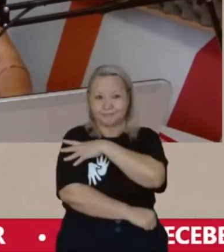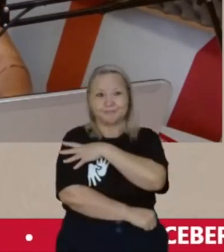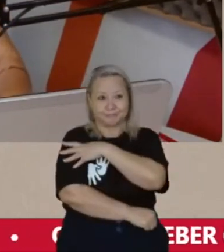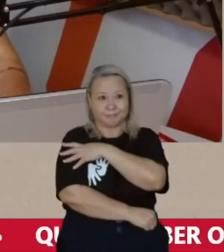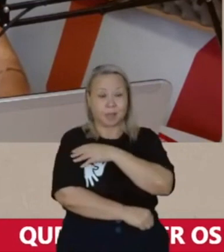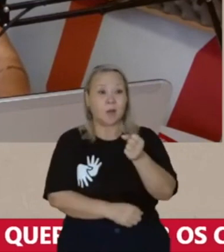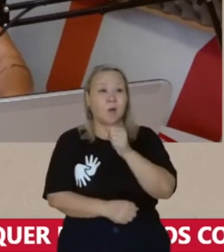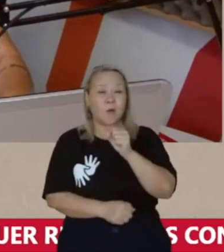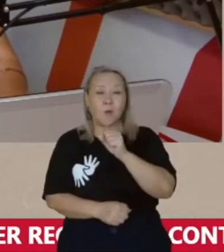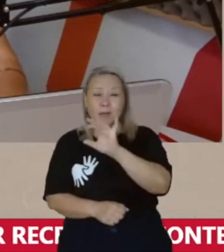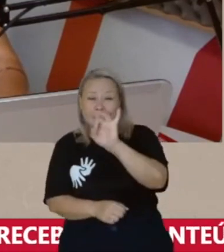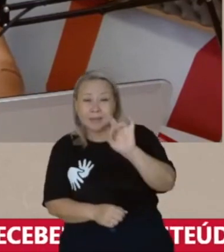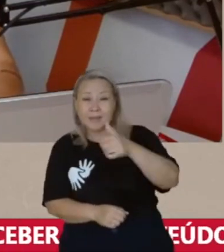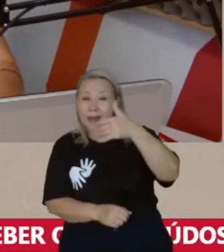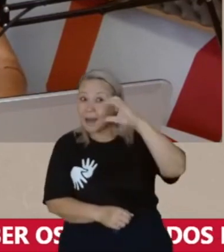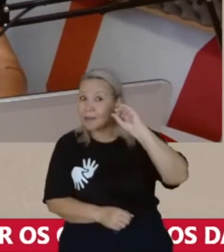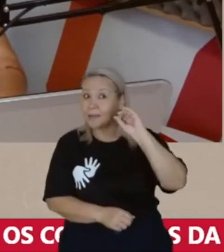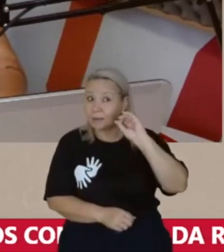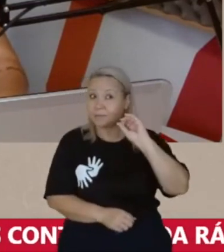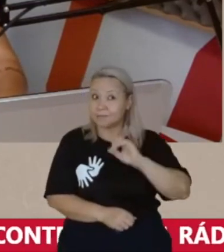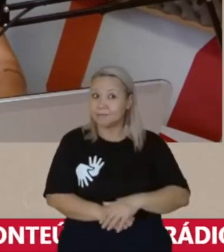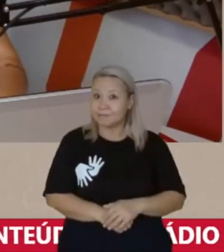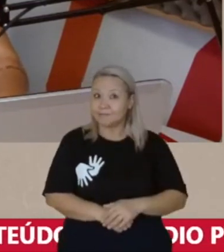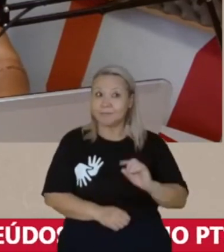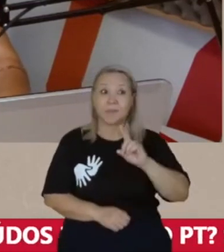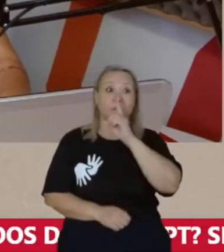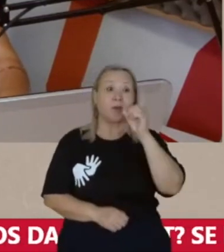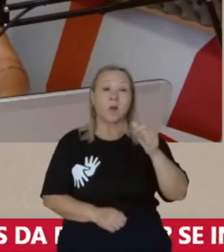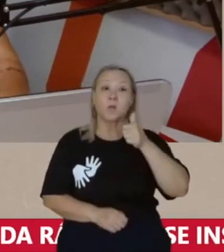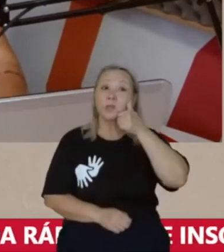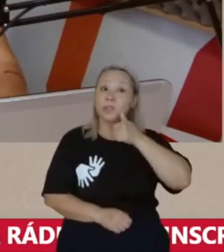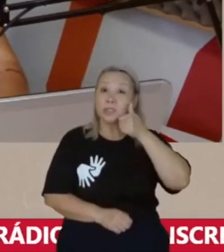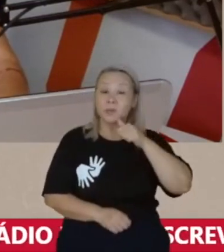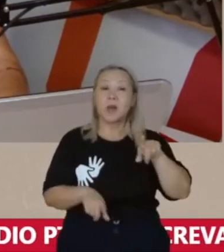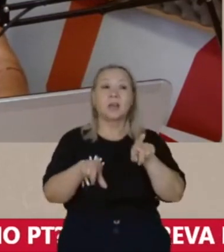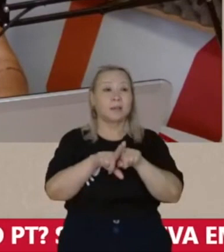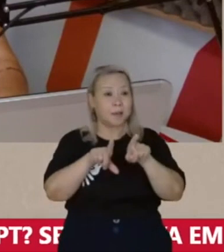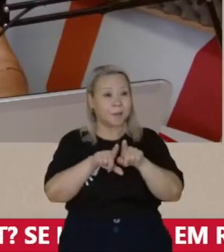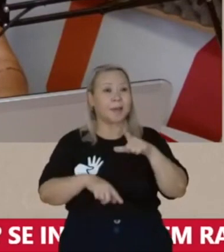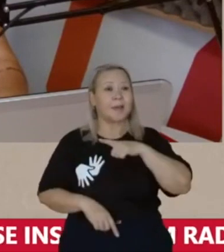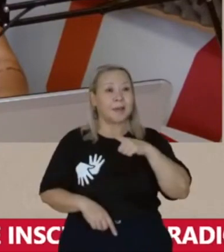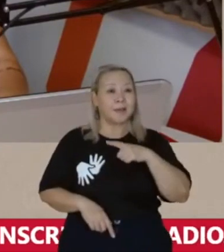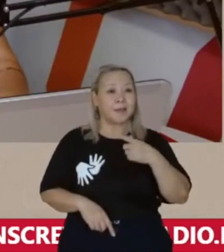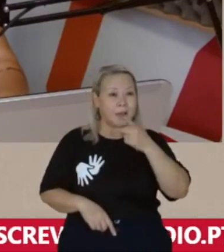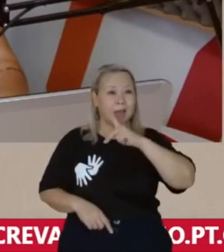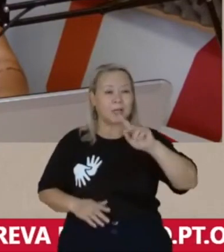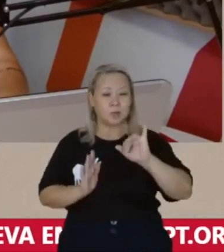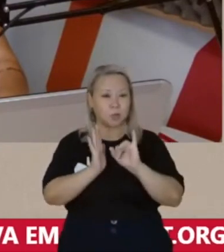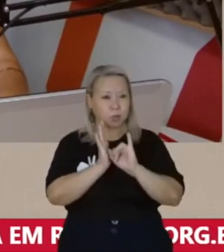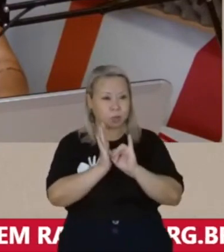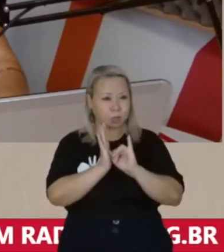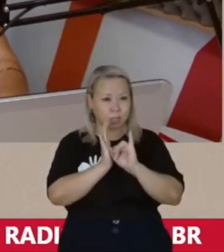8 em cada 10. Prestem bem atenção. Até um dia em que as mulheres também têm a sua